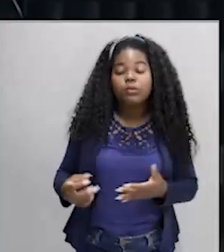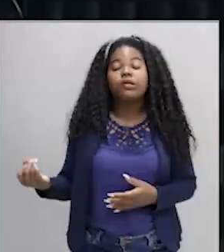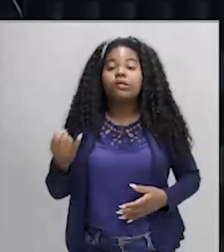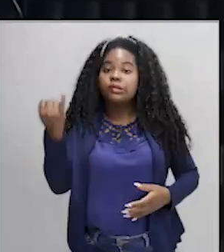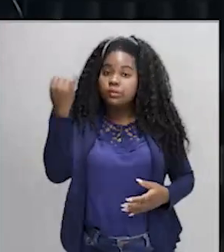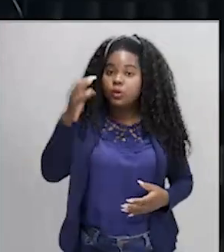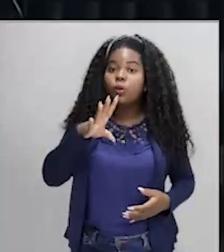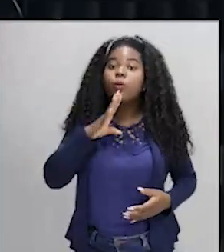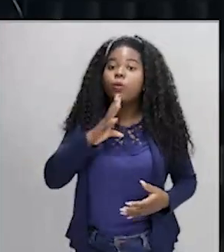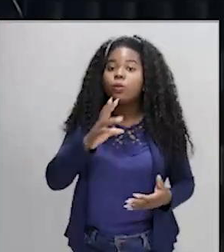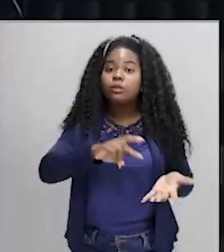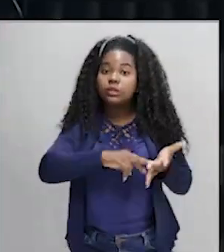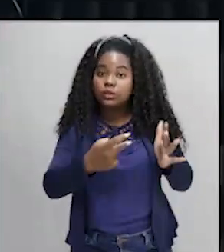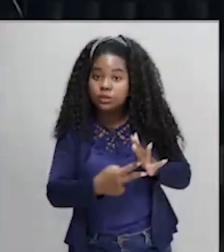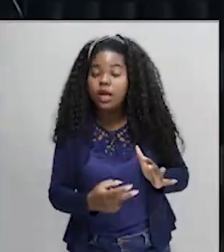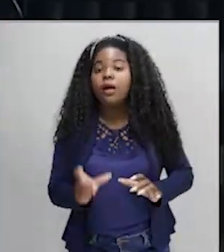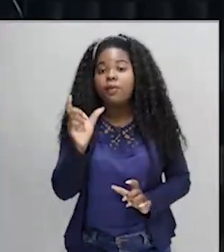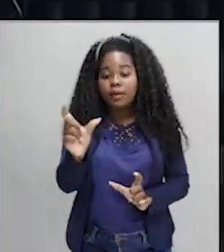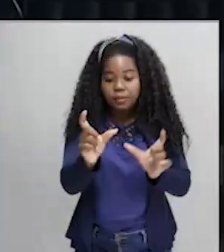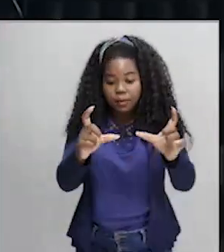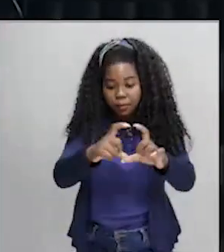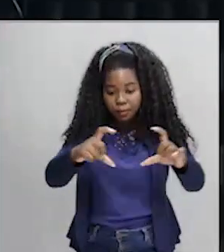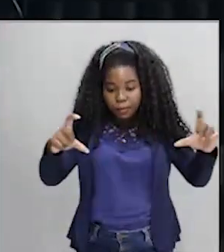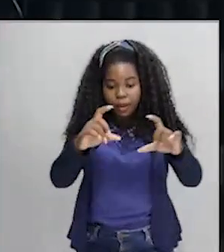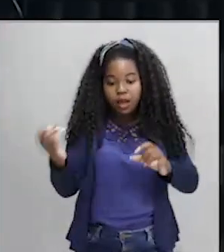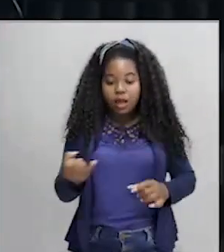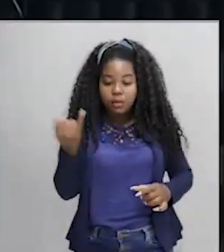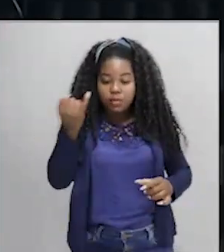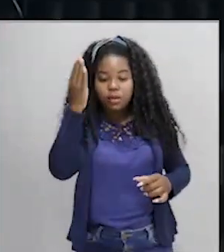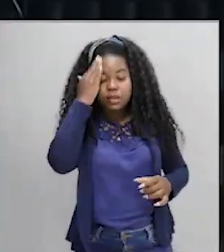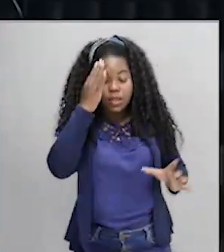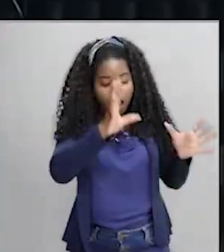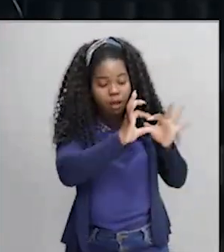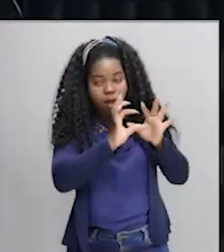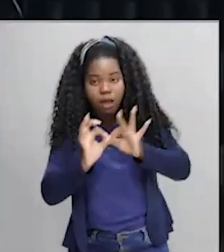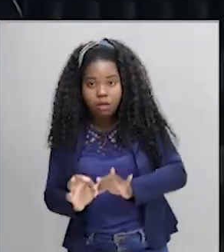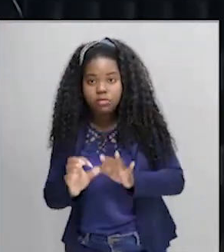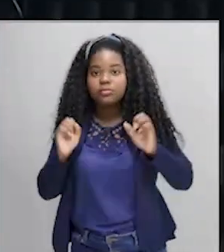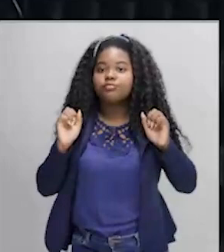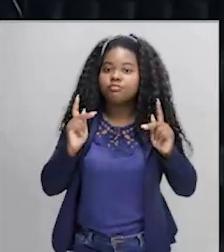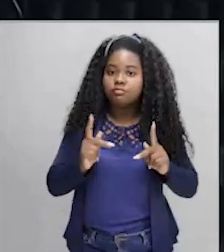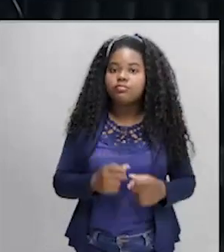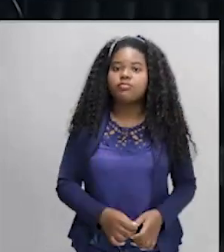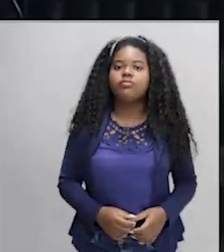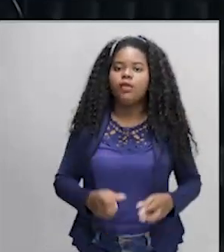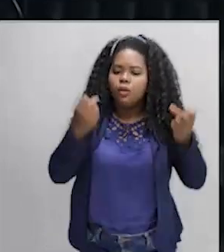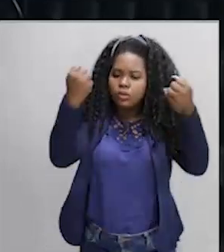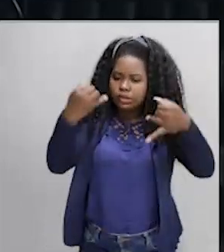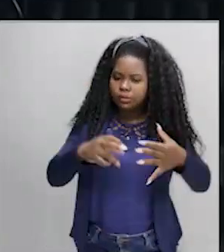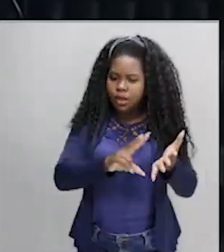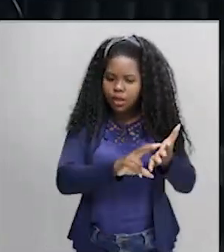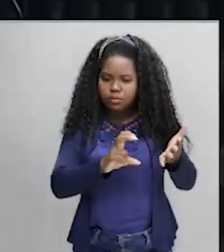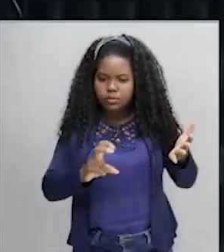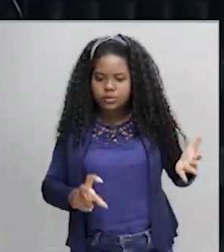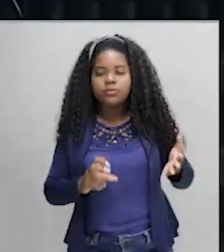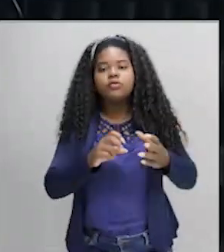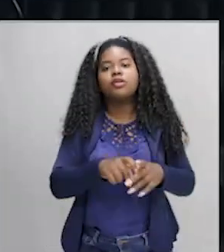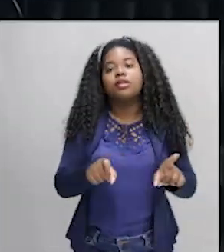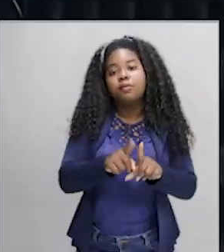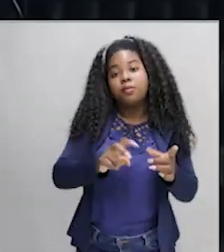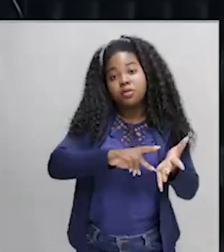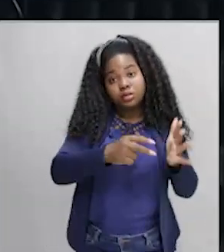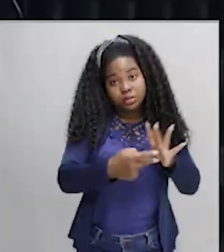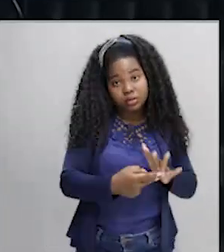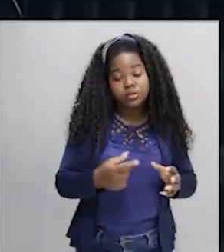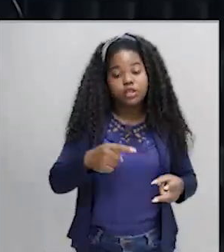o significado das palavras é importante para que você consiga entender o texto. Quando nós falamos de significado, a gente tem duas